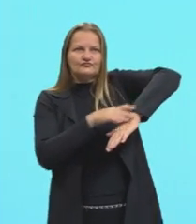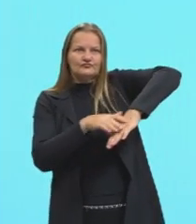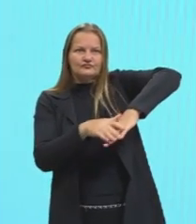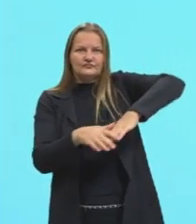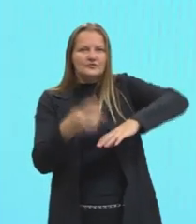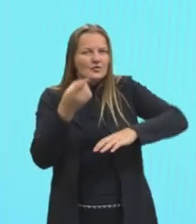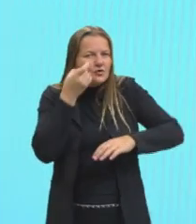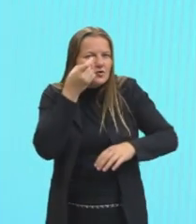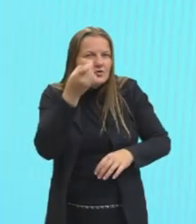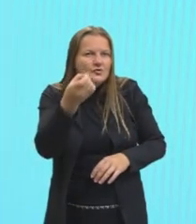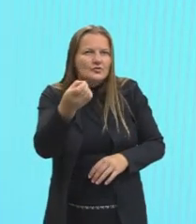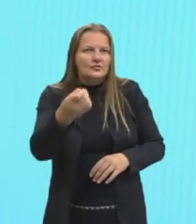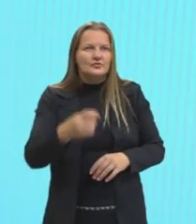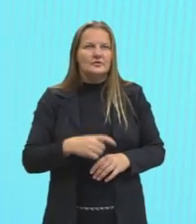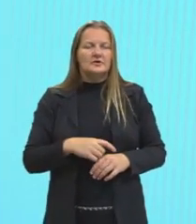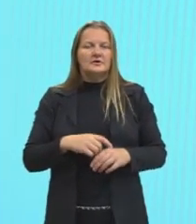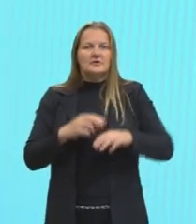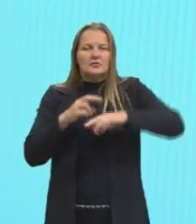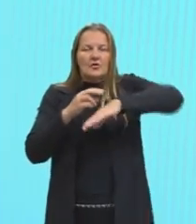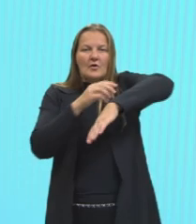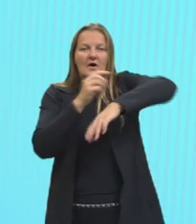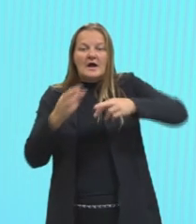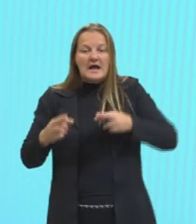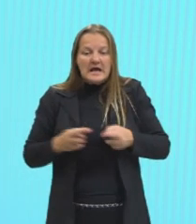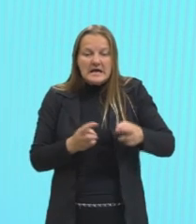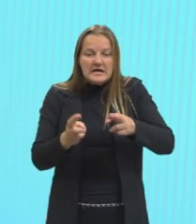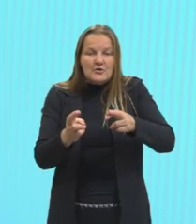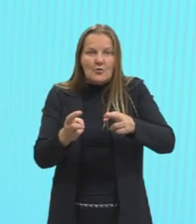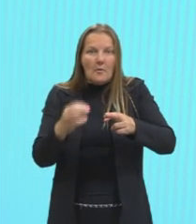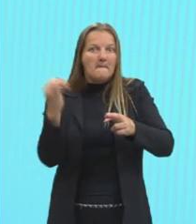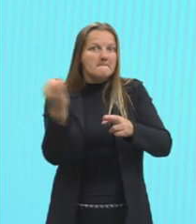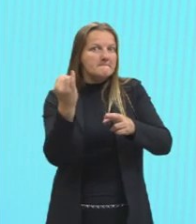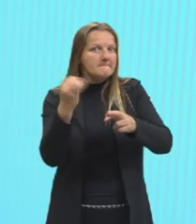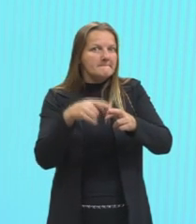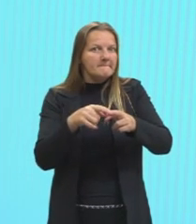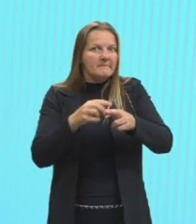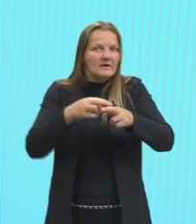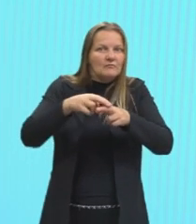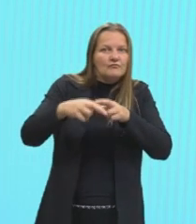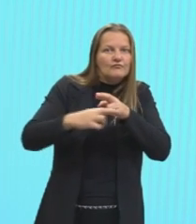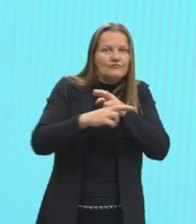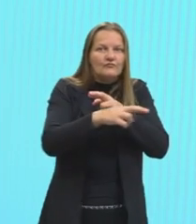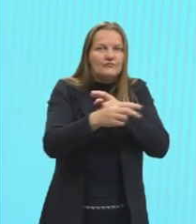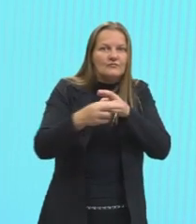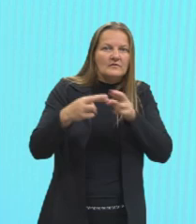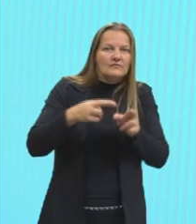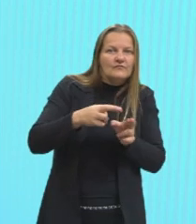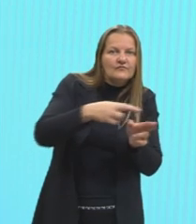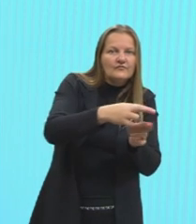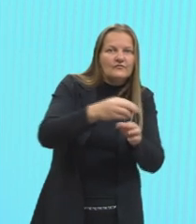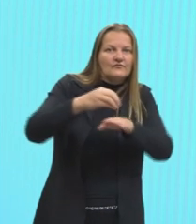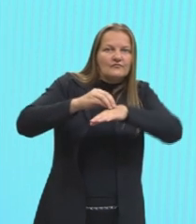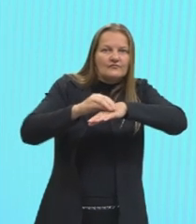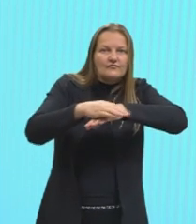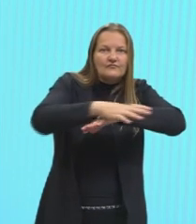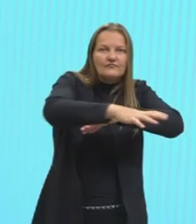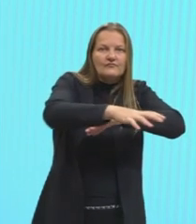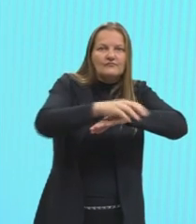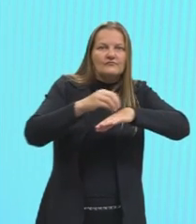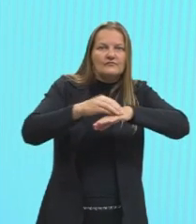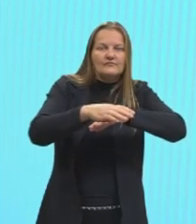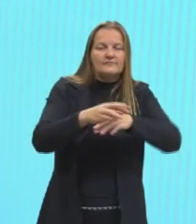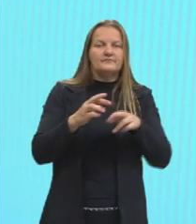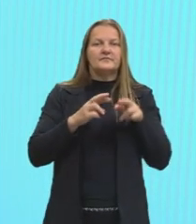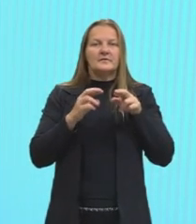Aqui nós temos um Sub Sub é fluente o afluente tá a gurizada Qual a diferença entre entre essa questão do afluente